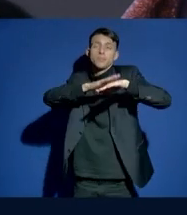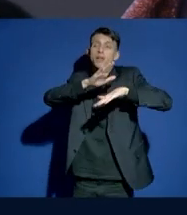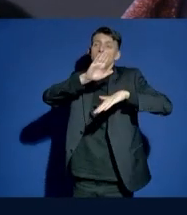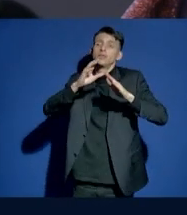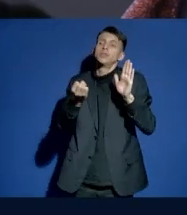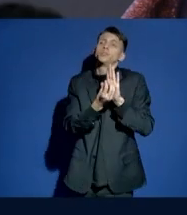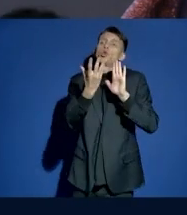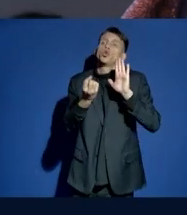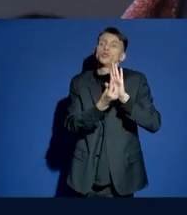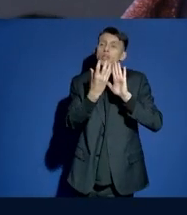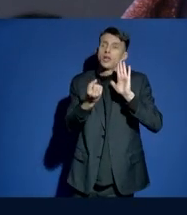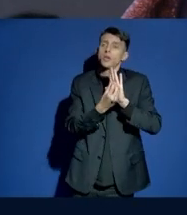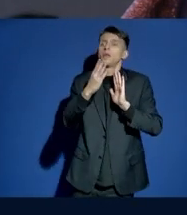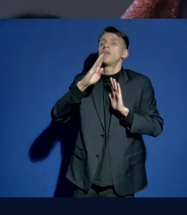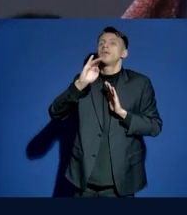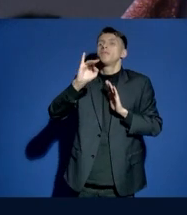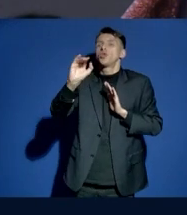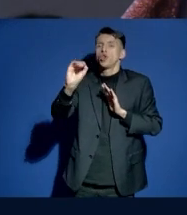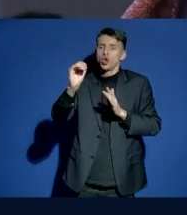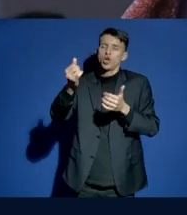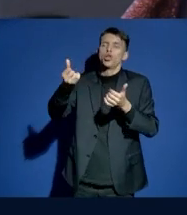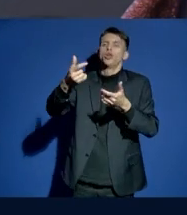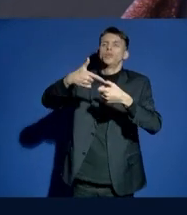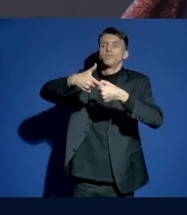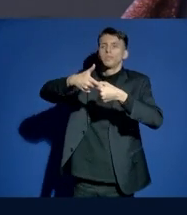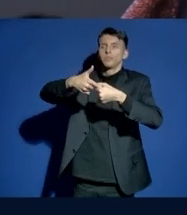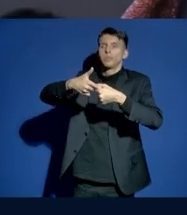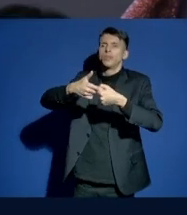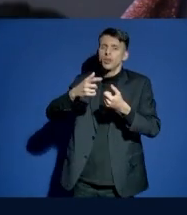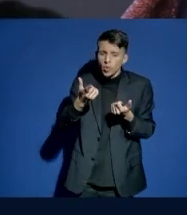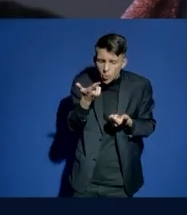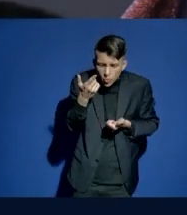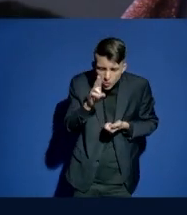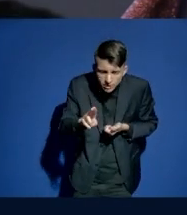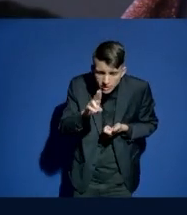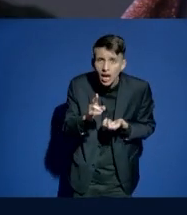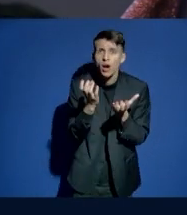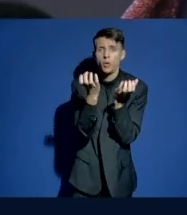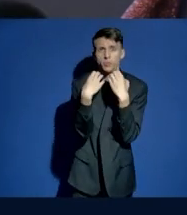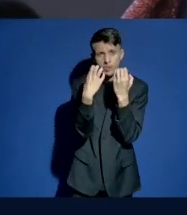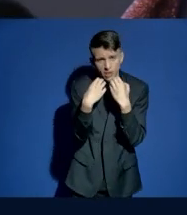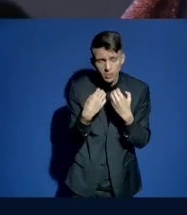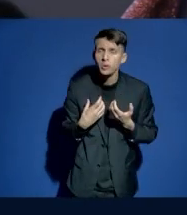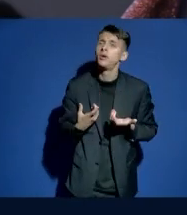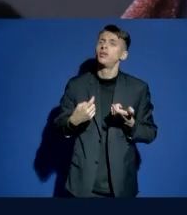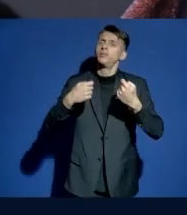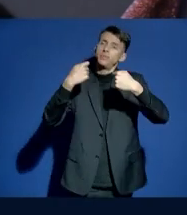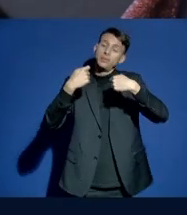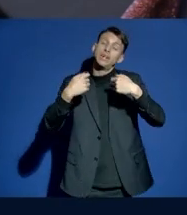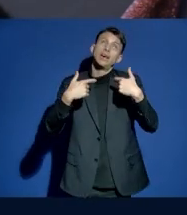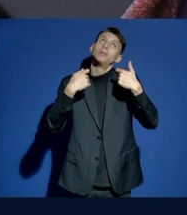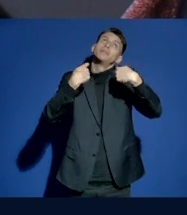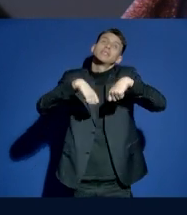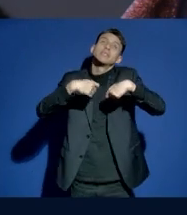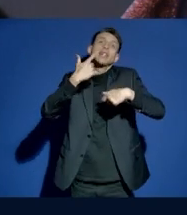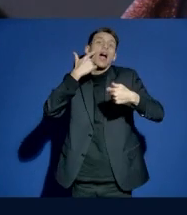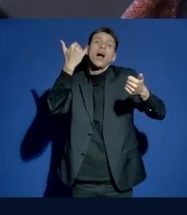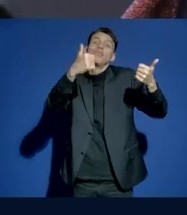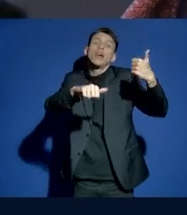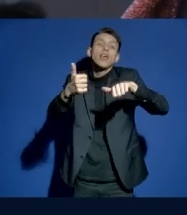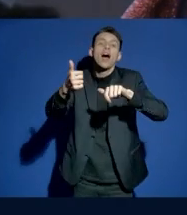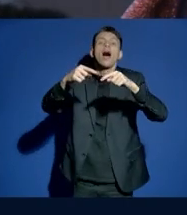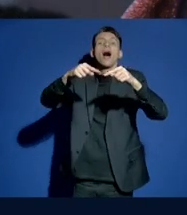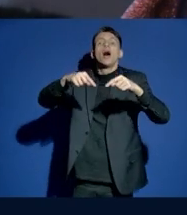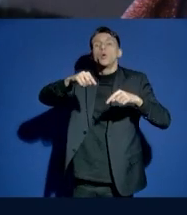de biodiesel de etanol com milho Ah não temos que avaliar ao avanço da área que será